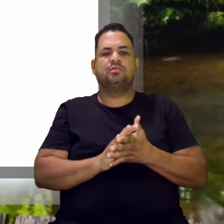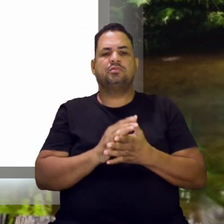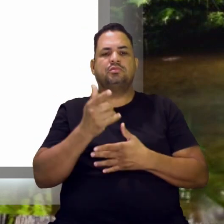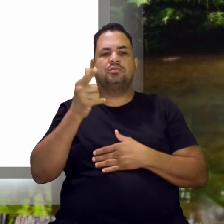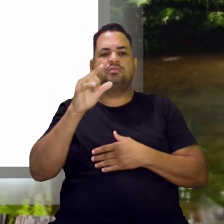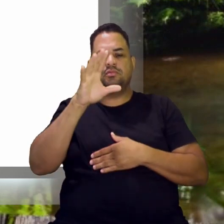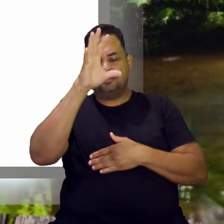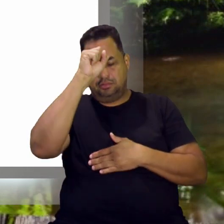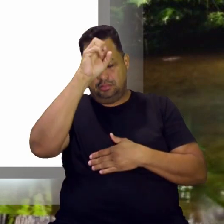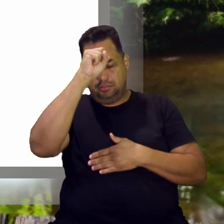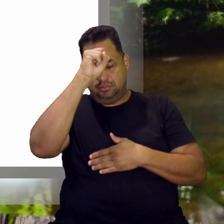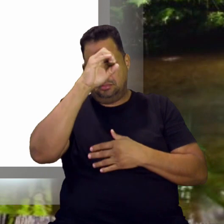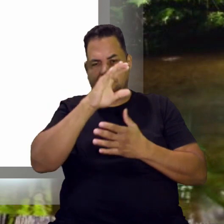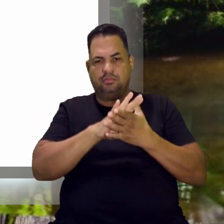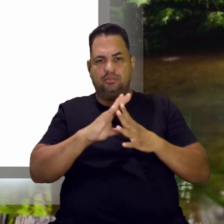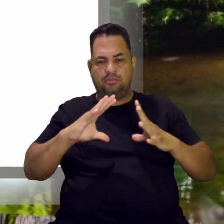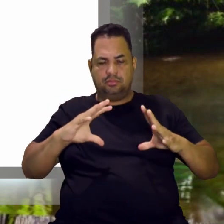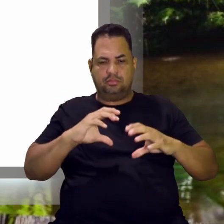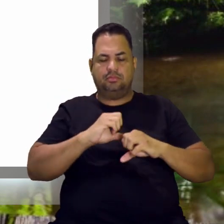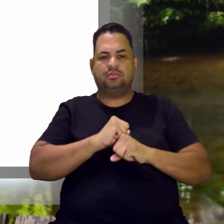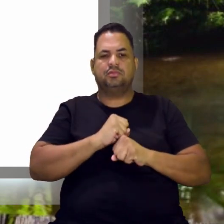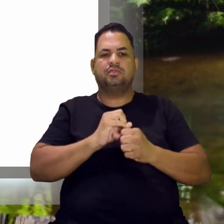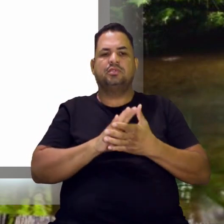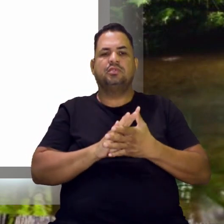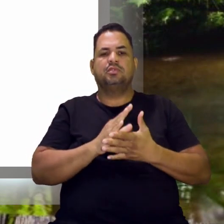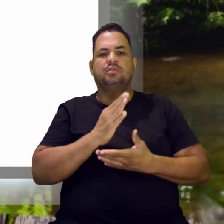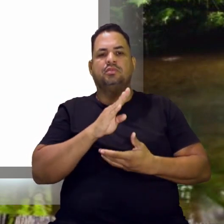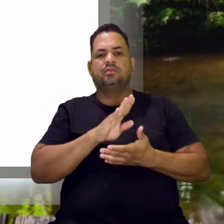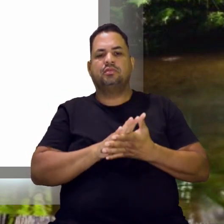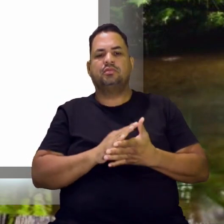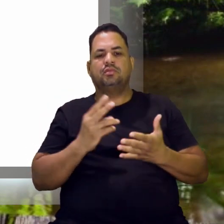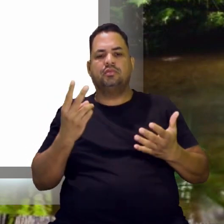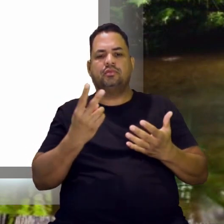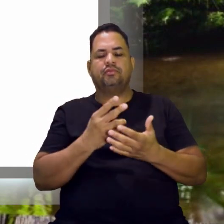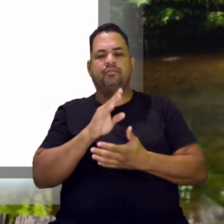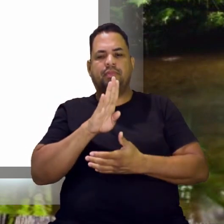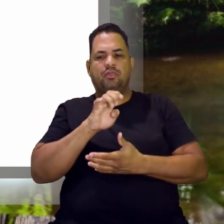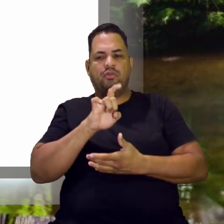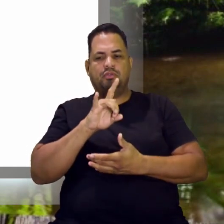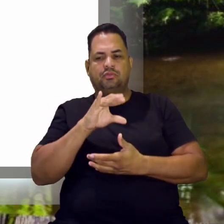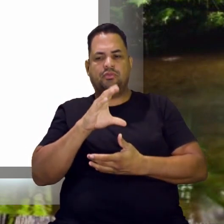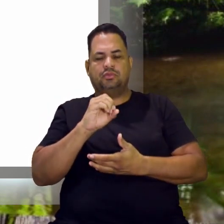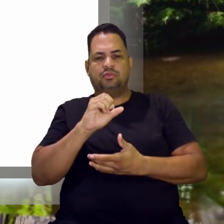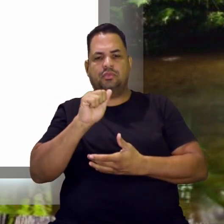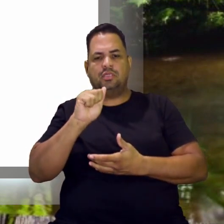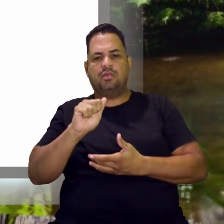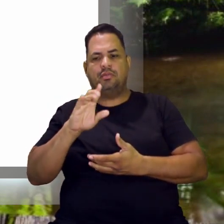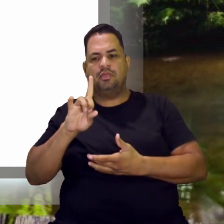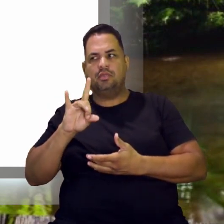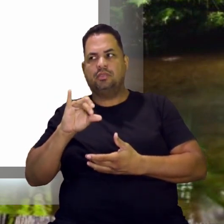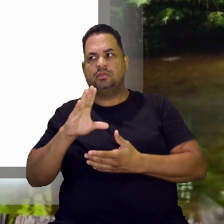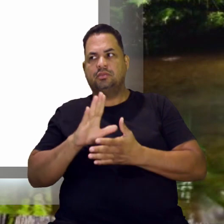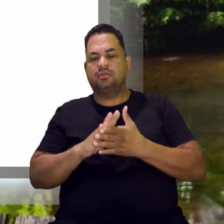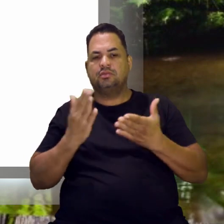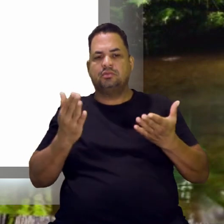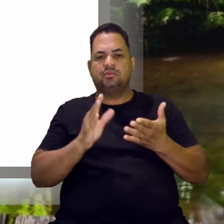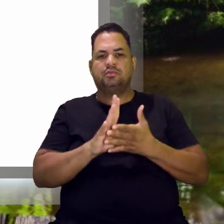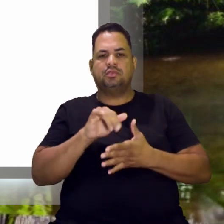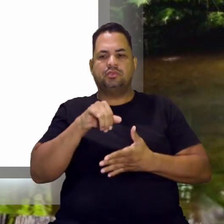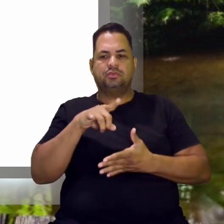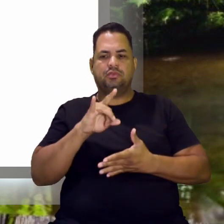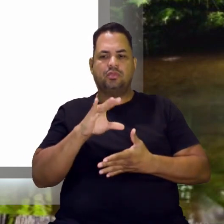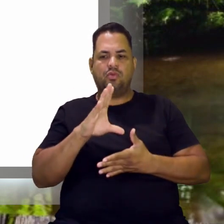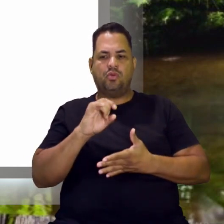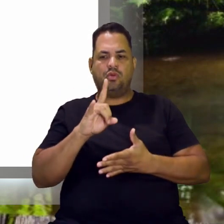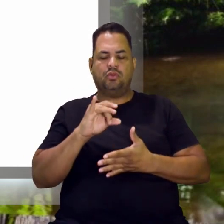conseguido assimilar a questão dos fatores bióticos, a questão dos fatores abióticos, a questão do nicho ecológico. Isso é muito